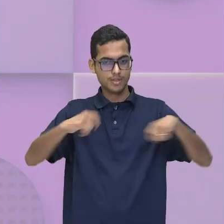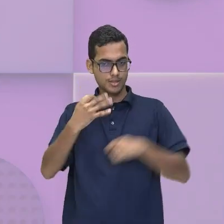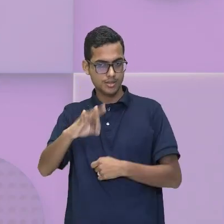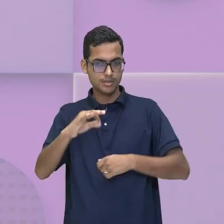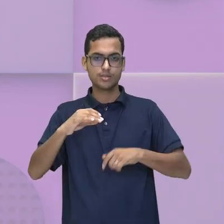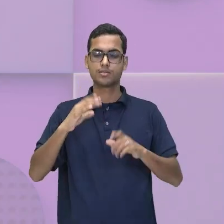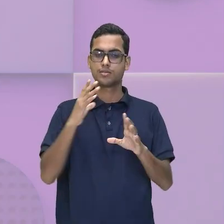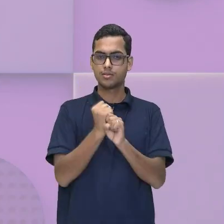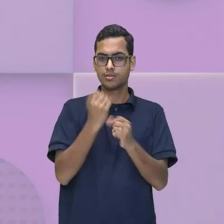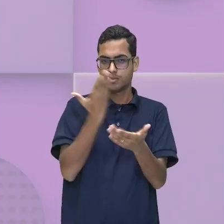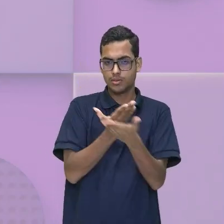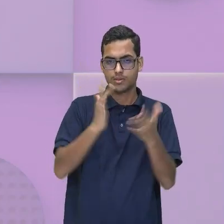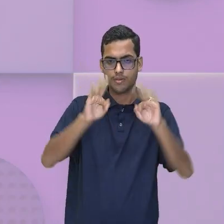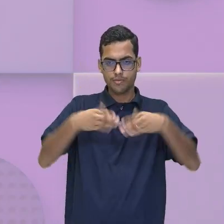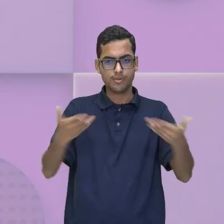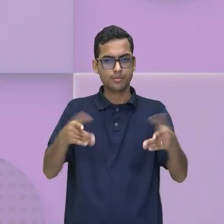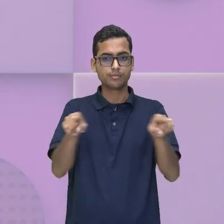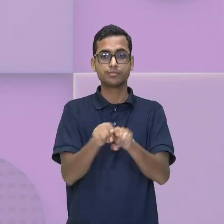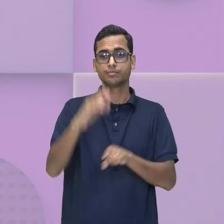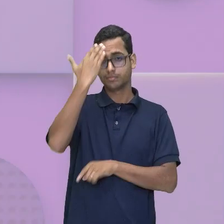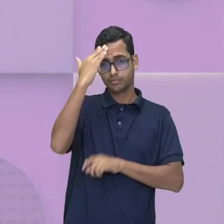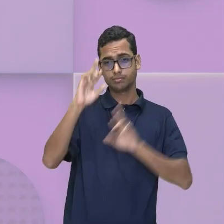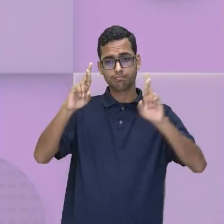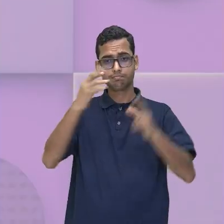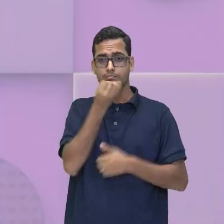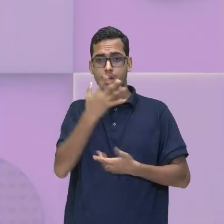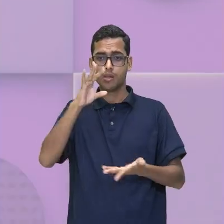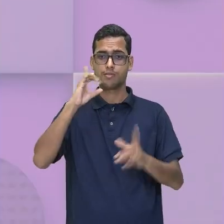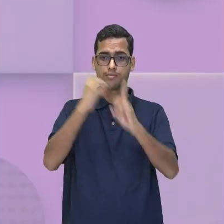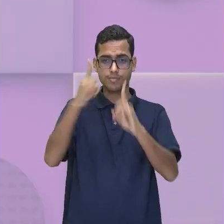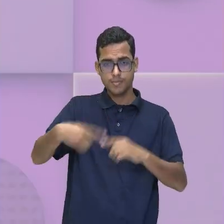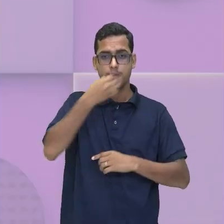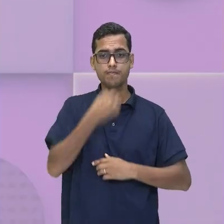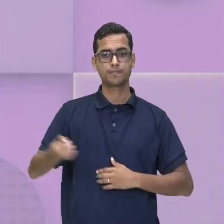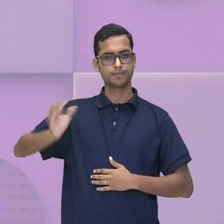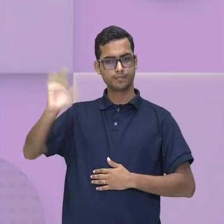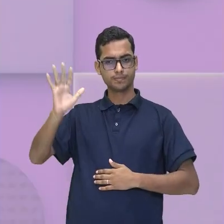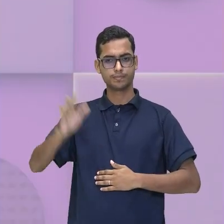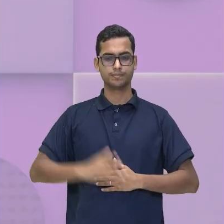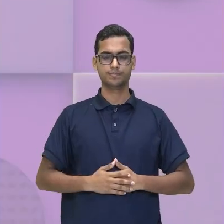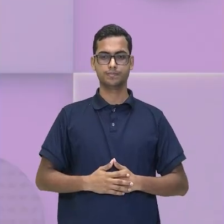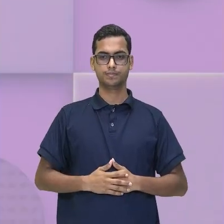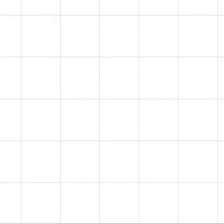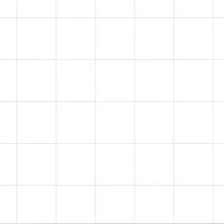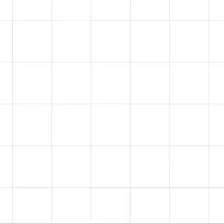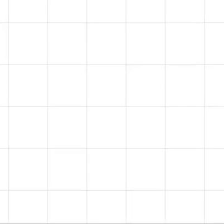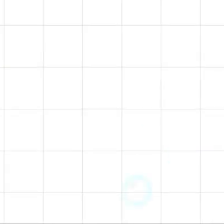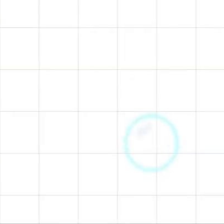Então, essa foi a nossa aula, espero que tenha compreendido bem e até uma próxima oportunidade.